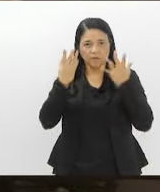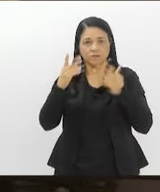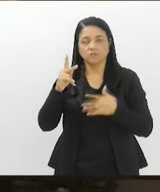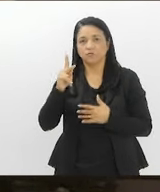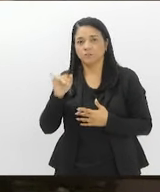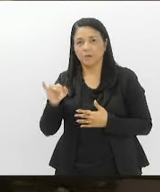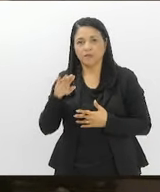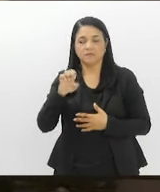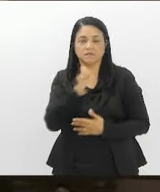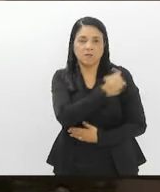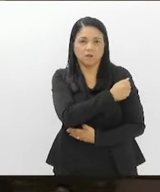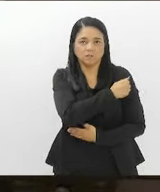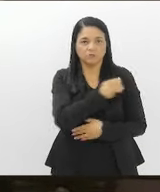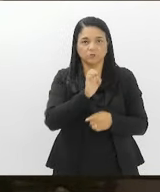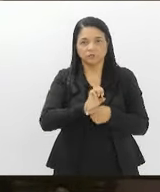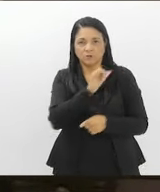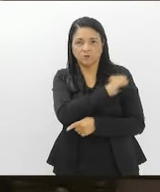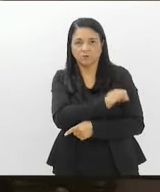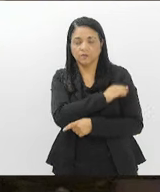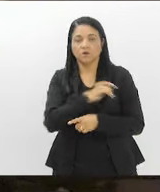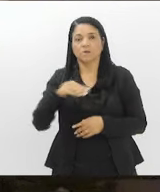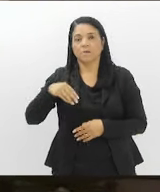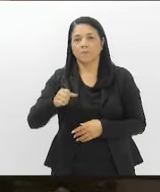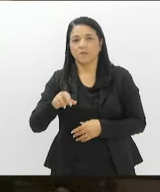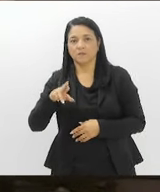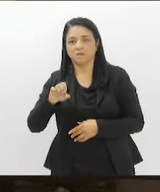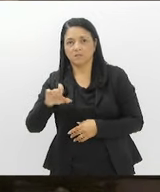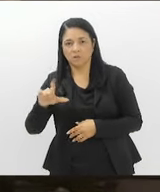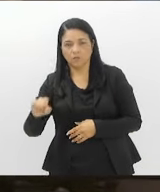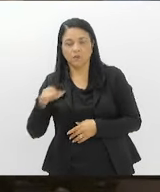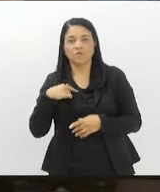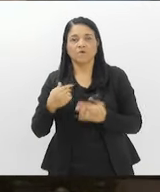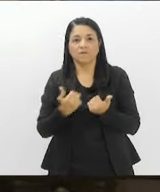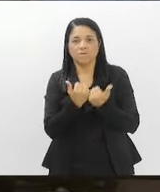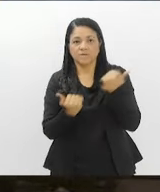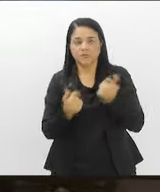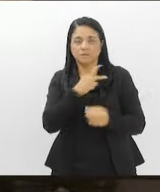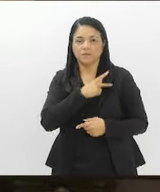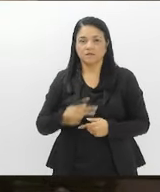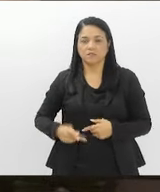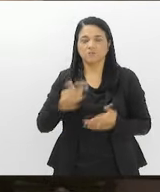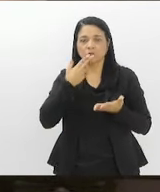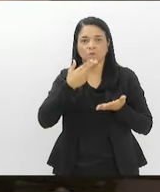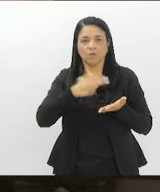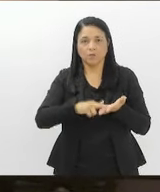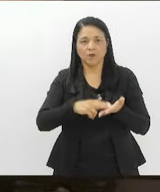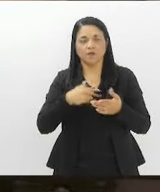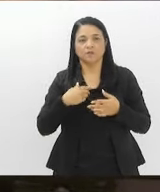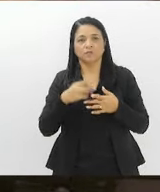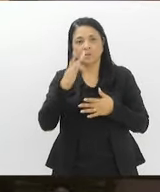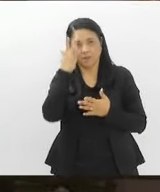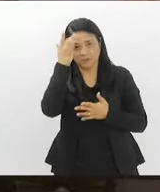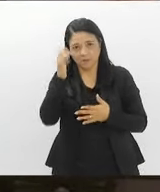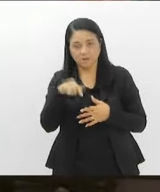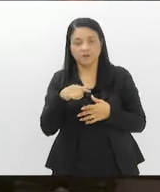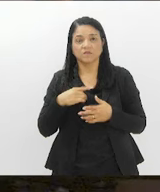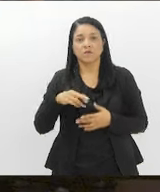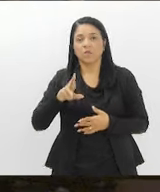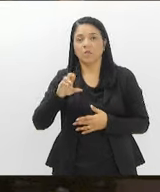do Rio de Janeiro. Marcelo Alves, vice-presidente do Jornal Correio do Amanhã. Ronald Azaro,